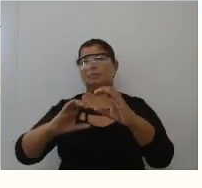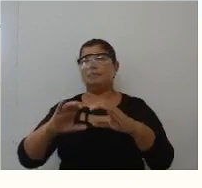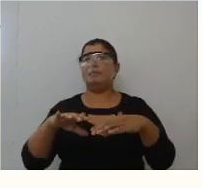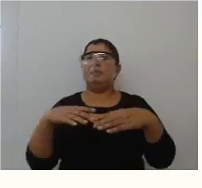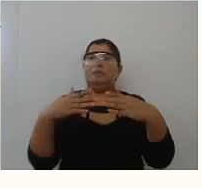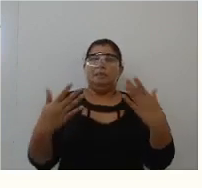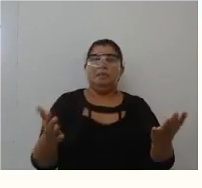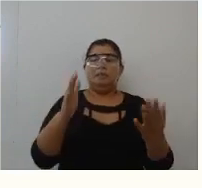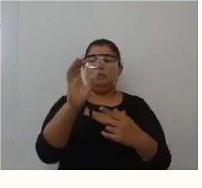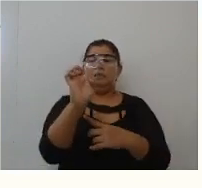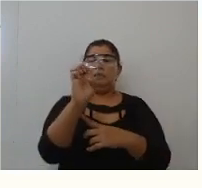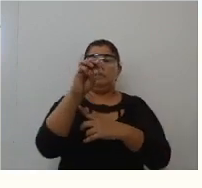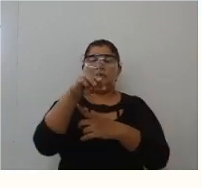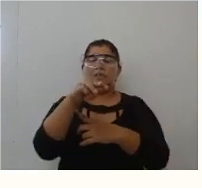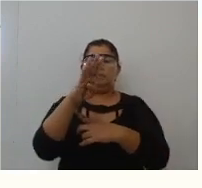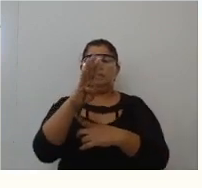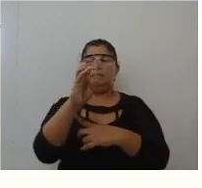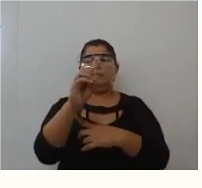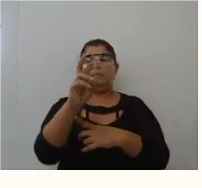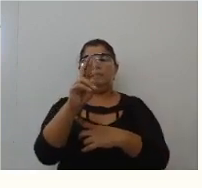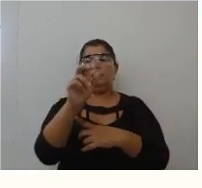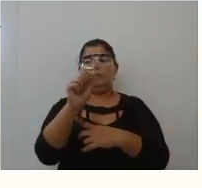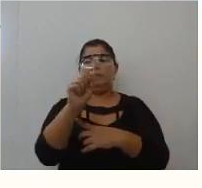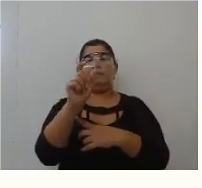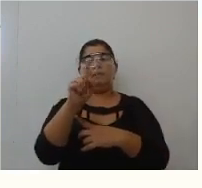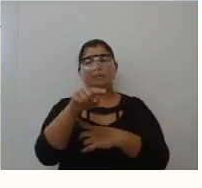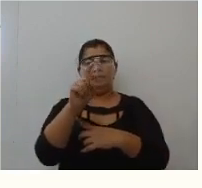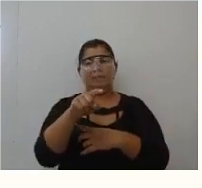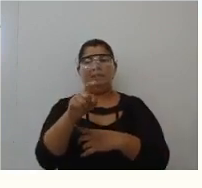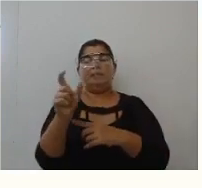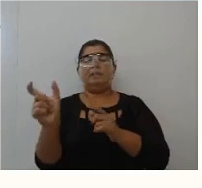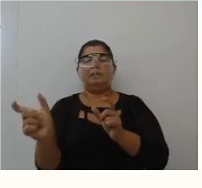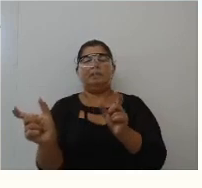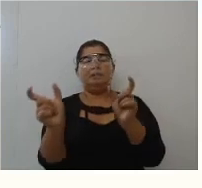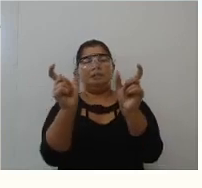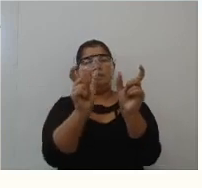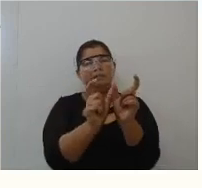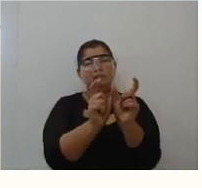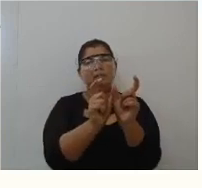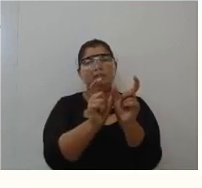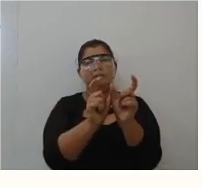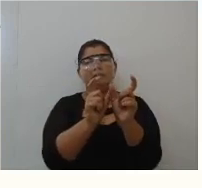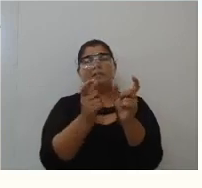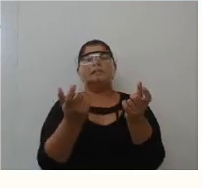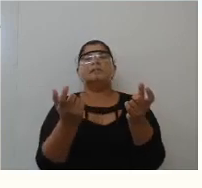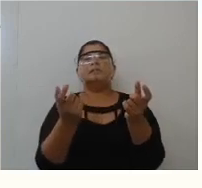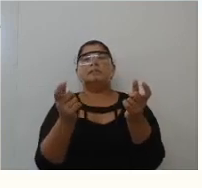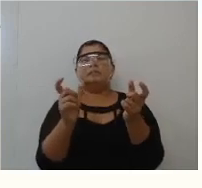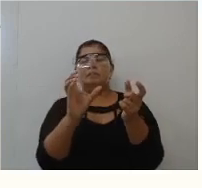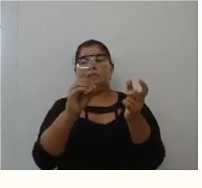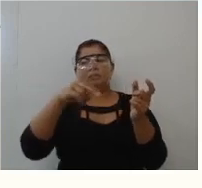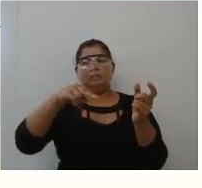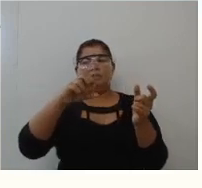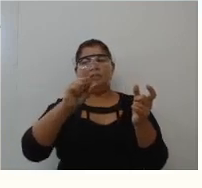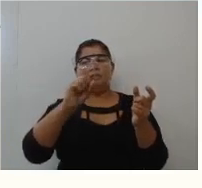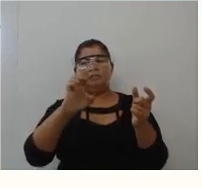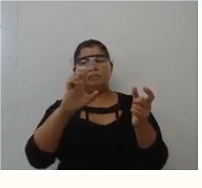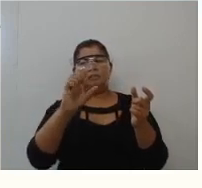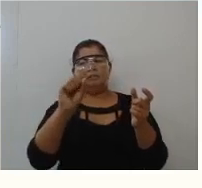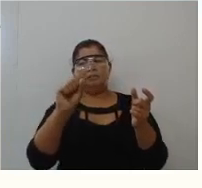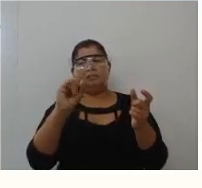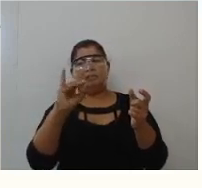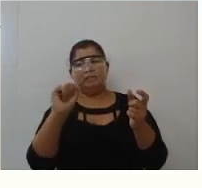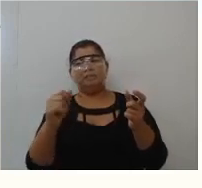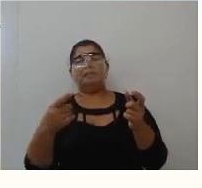embora, conjunção concessiva, né, a ideia de concessão, o para que, conjunção final,